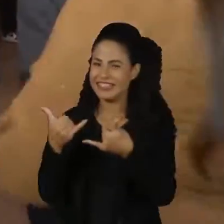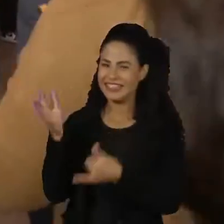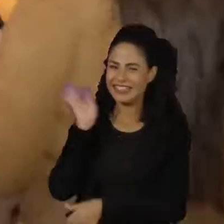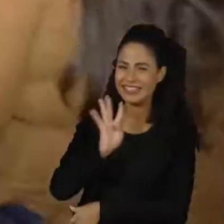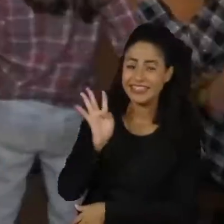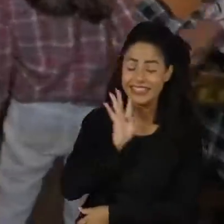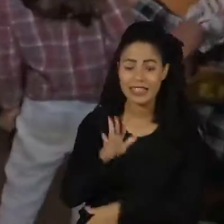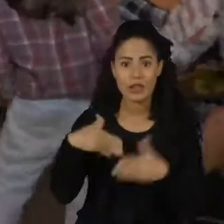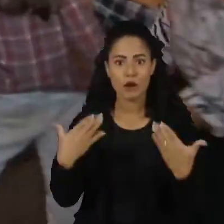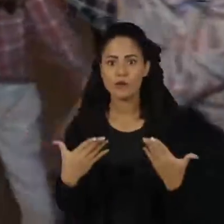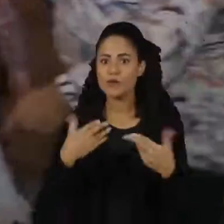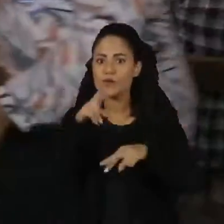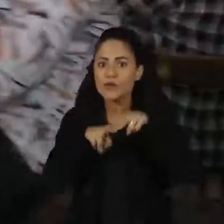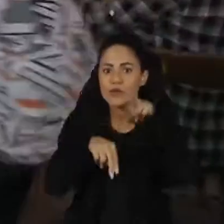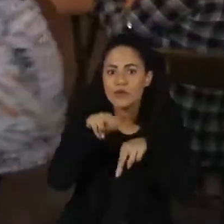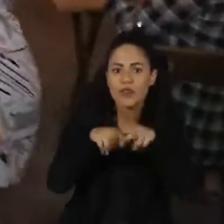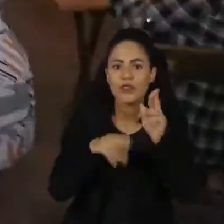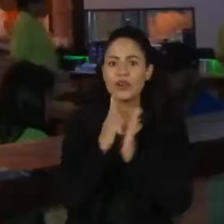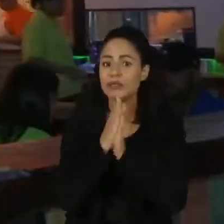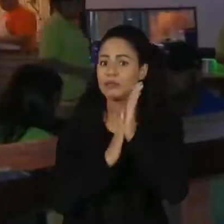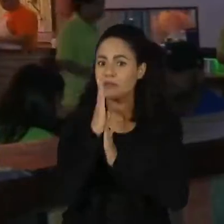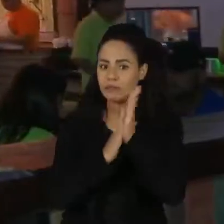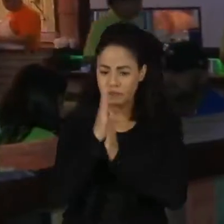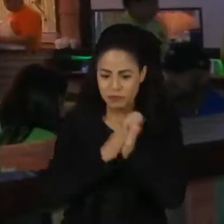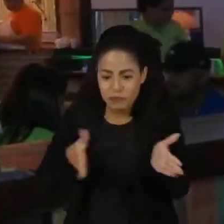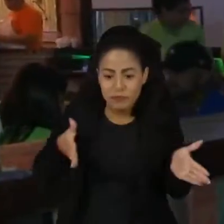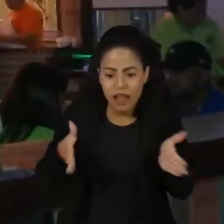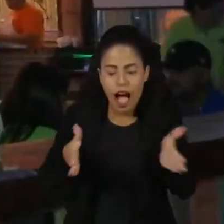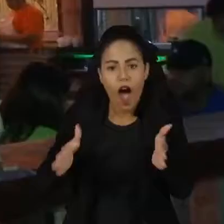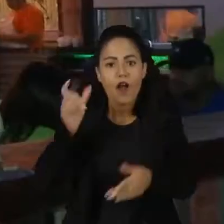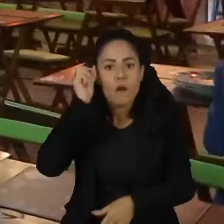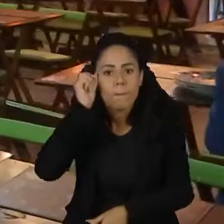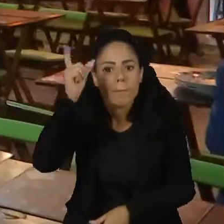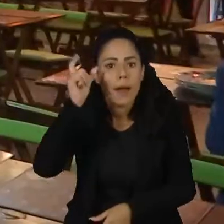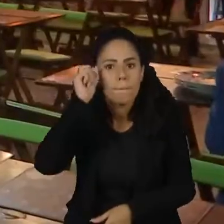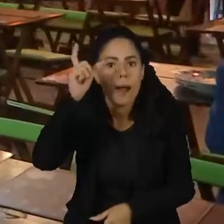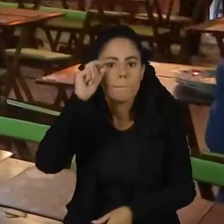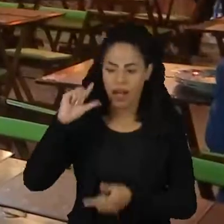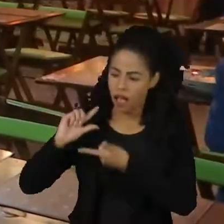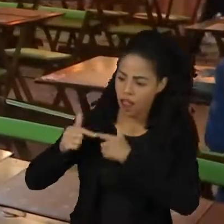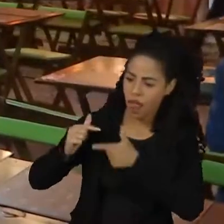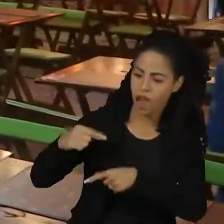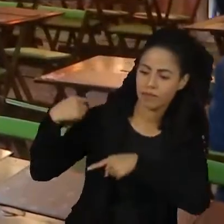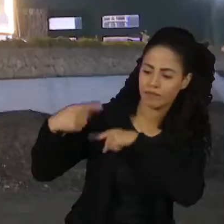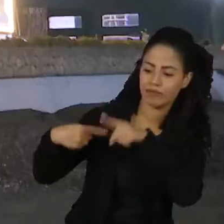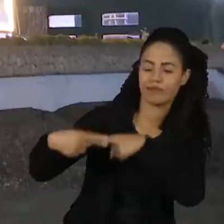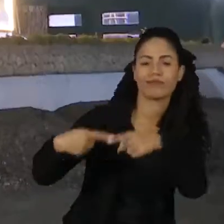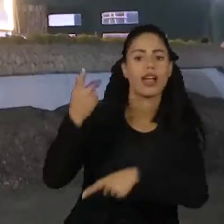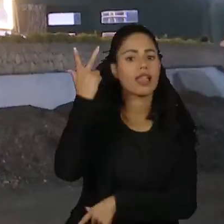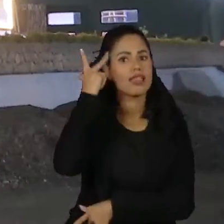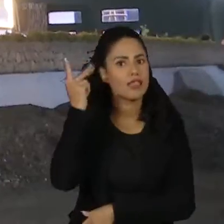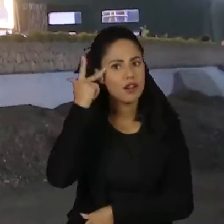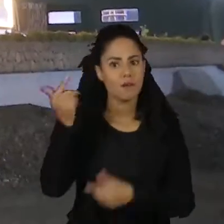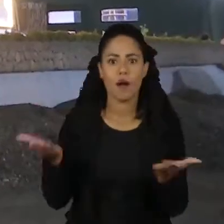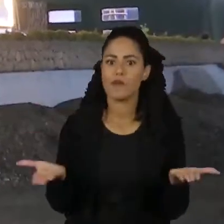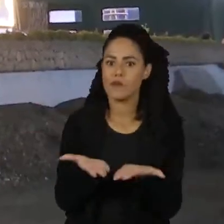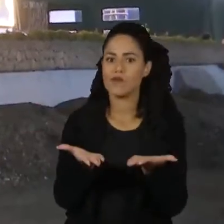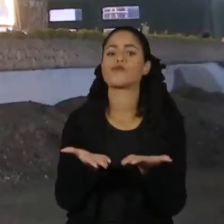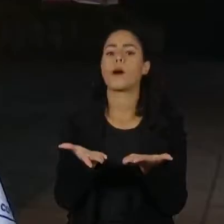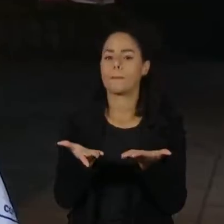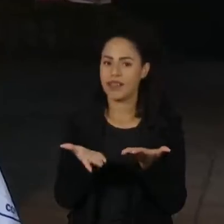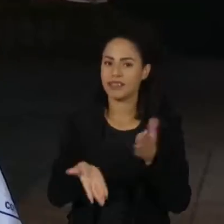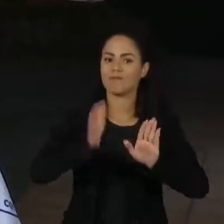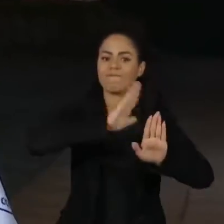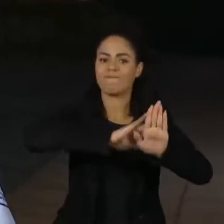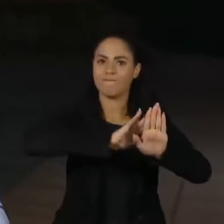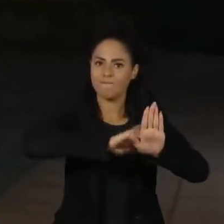for, junho é o mês dedicado a essas manifestações populares, que assumiram muitos formatos, mas têm uma origem comum.